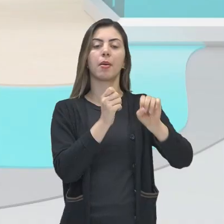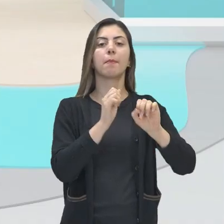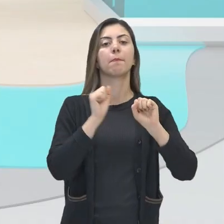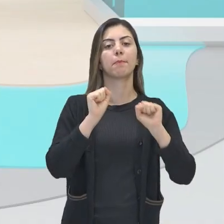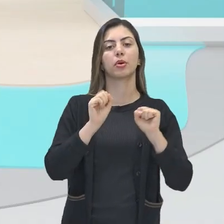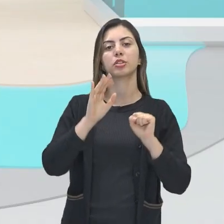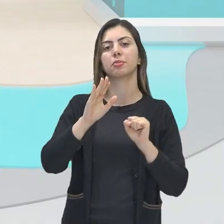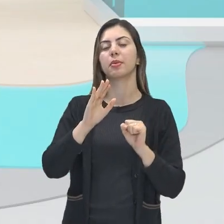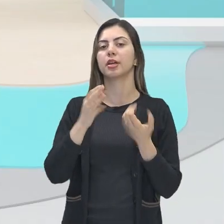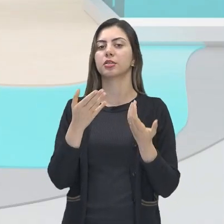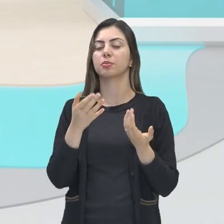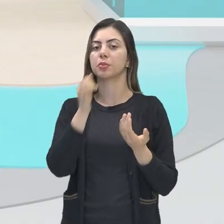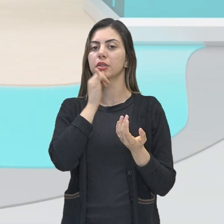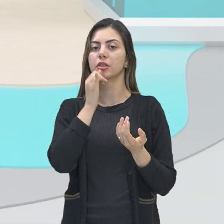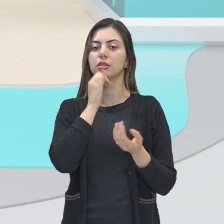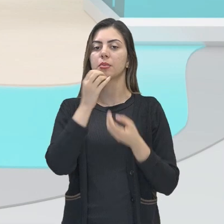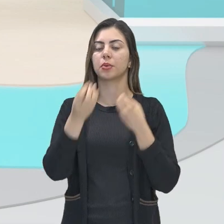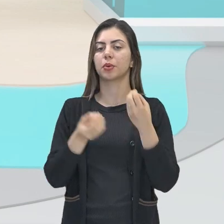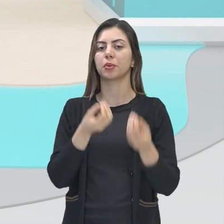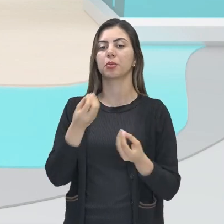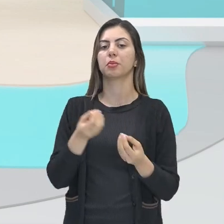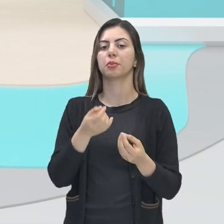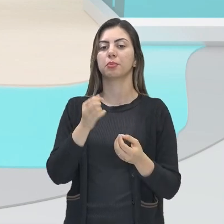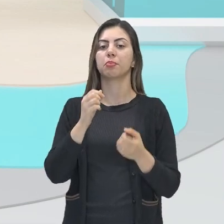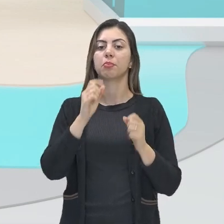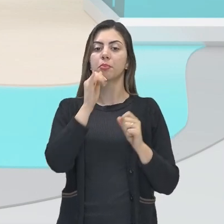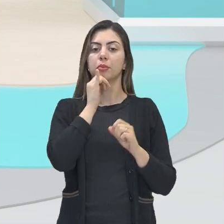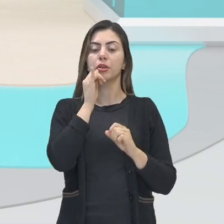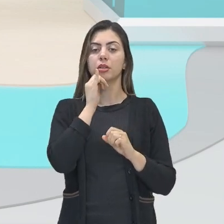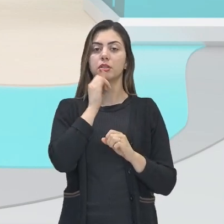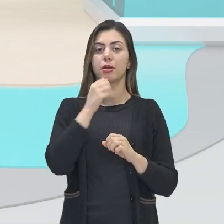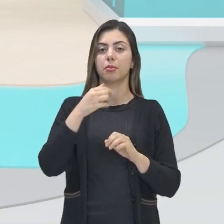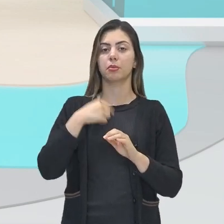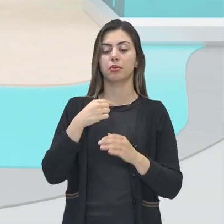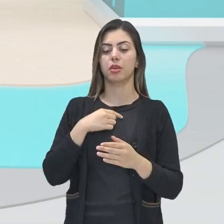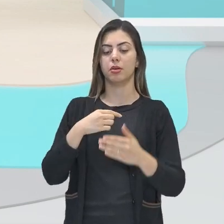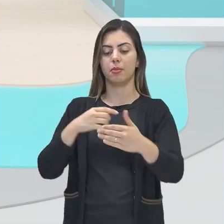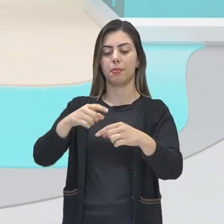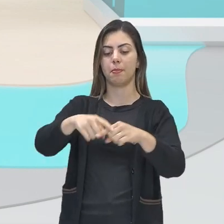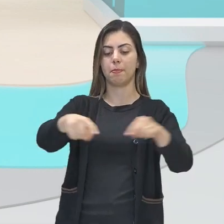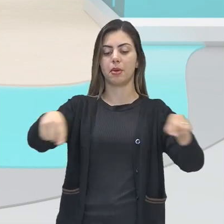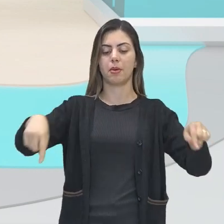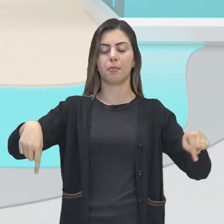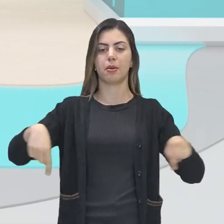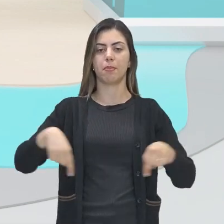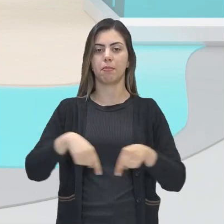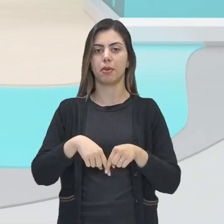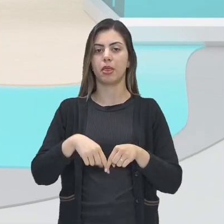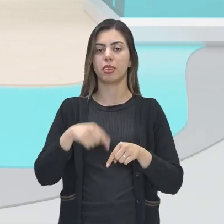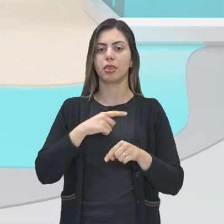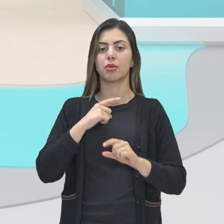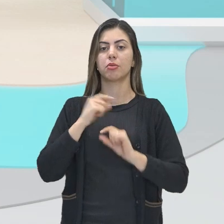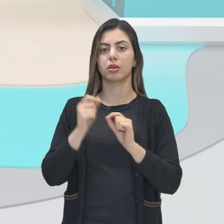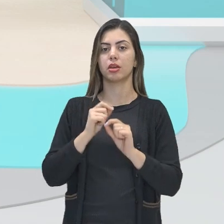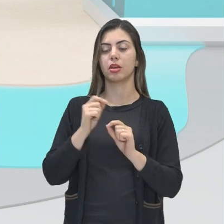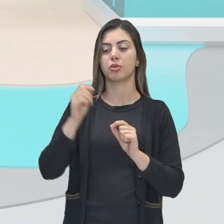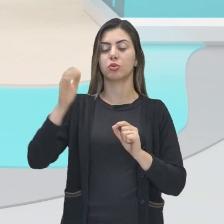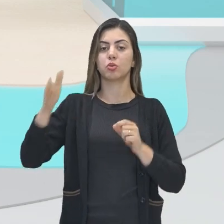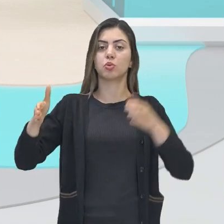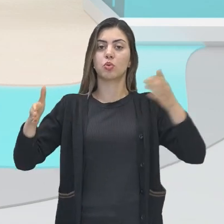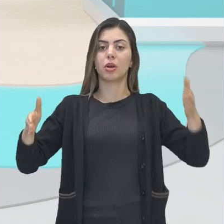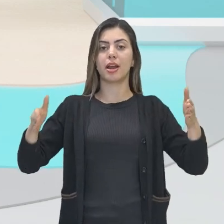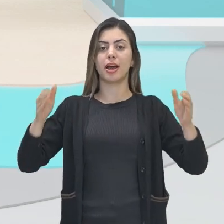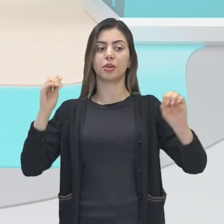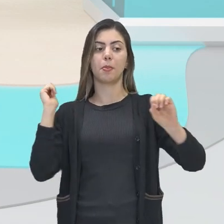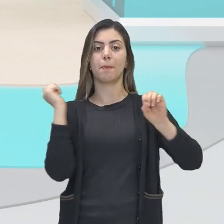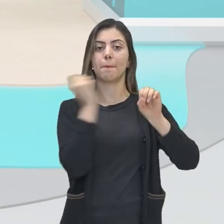só, ele pode rebater contra a parede que está atrás dele, mas ele não pode bater contra as paredes laterais do lado